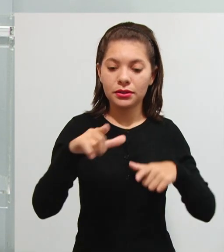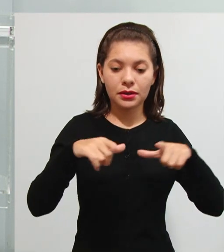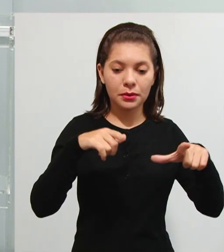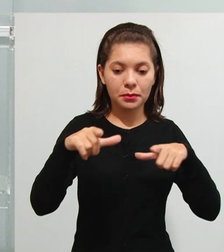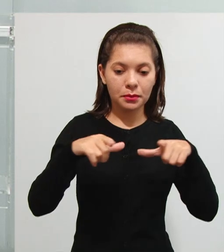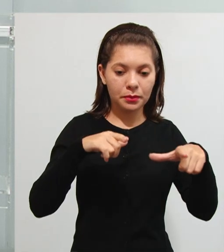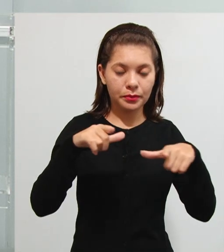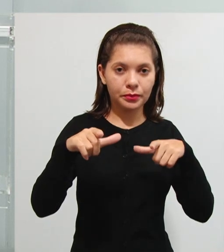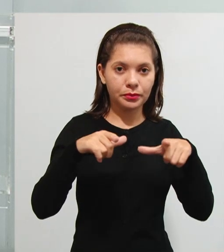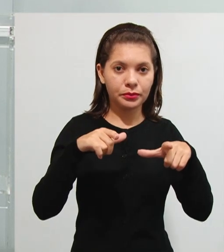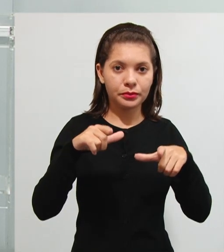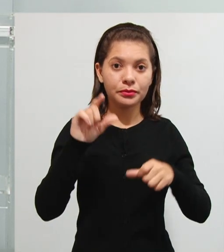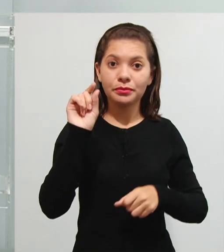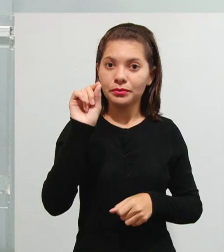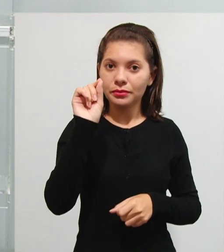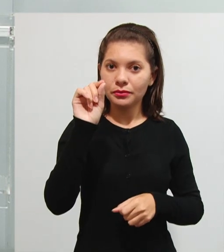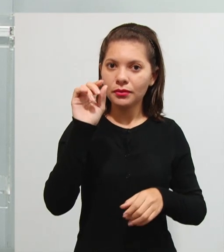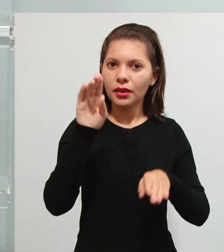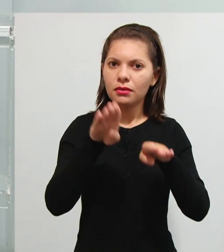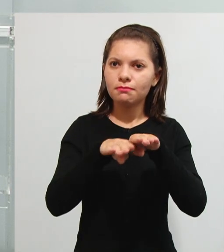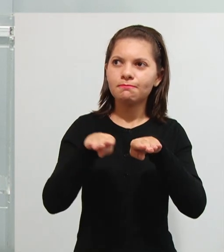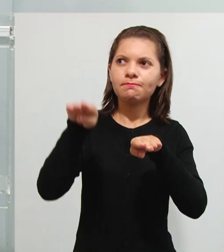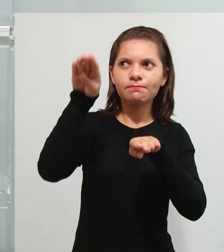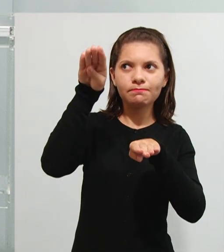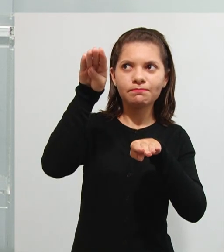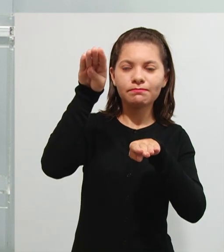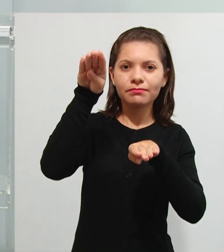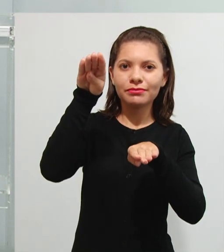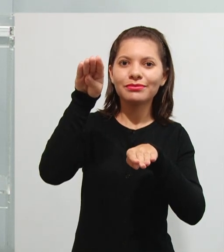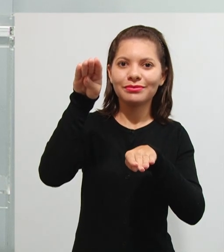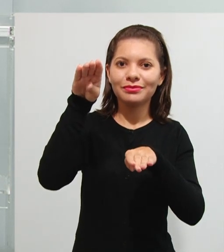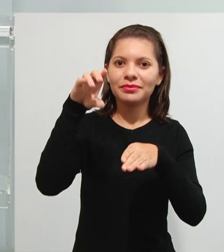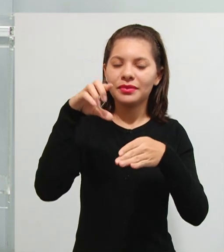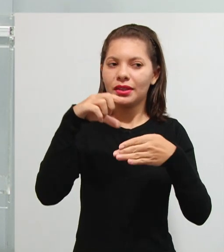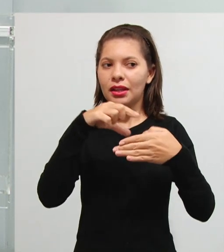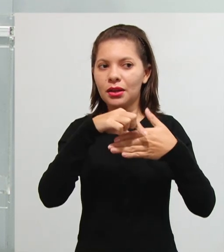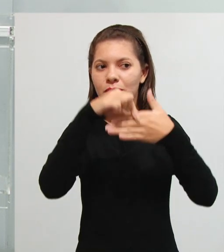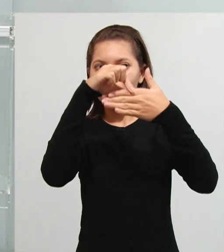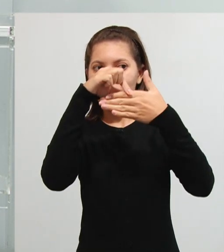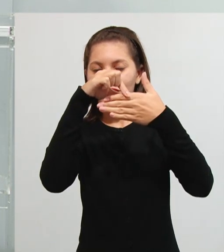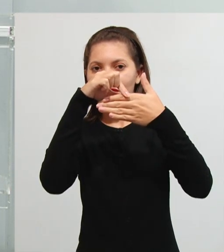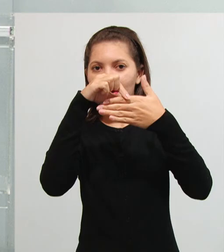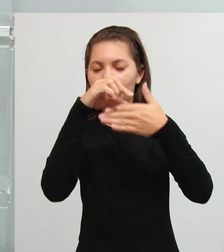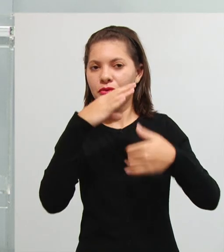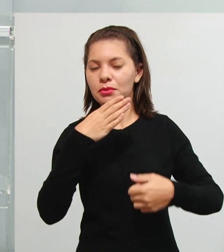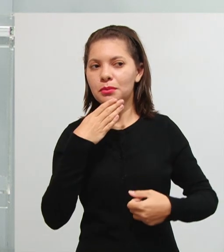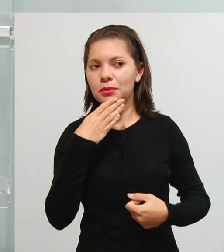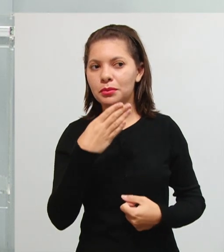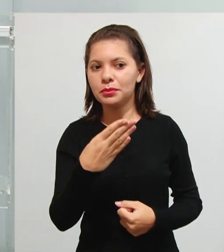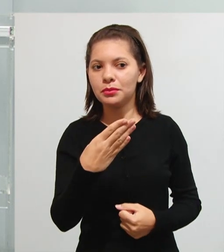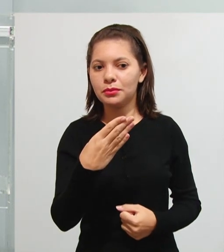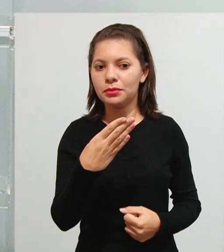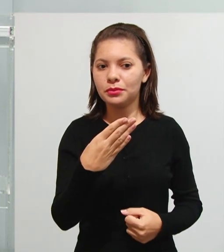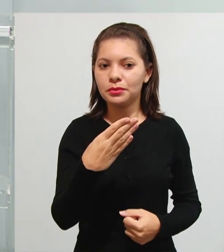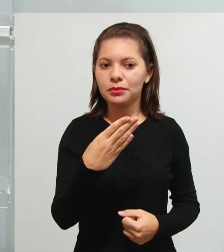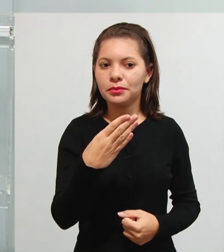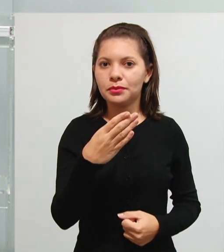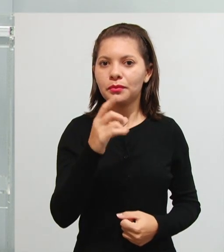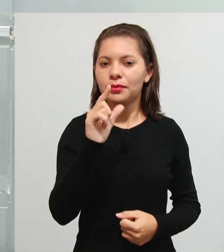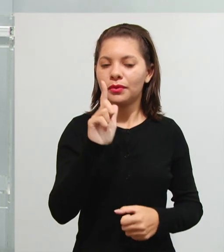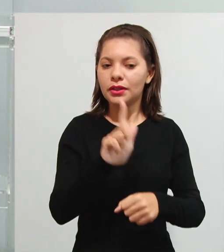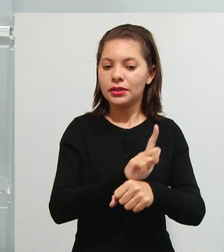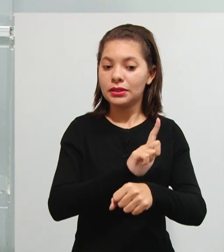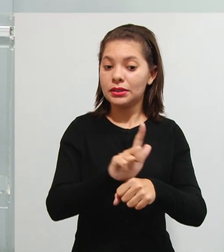também aos seus superiores né chefia imediata a sua gestão